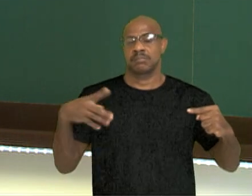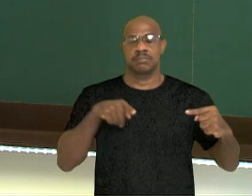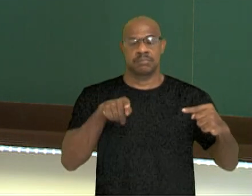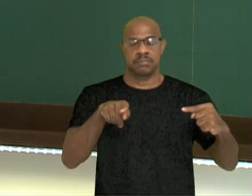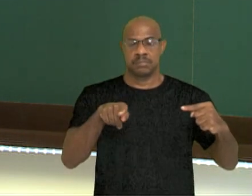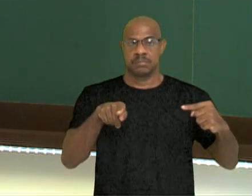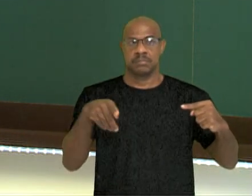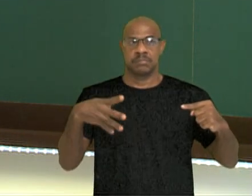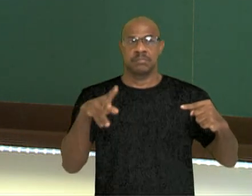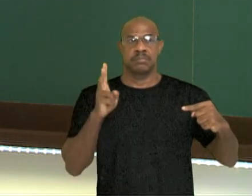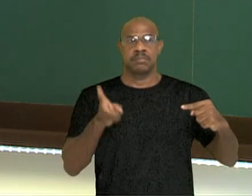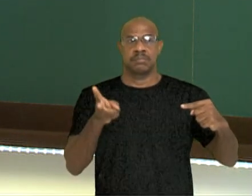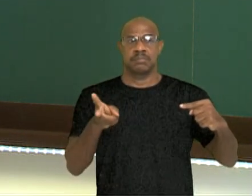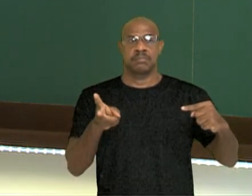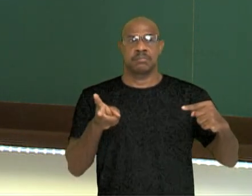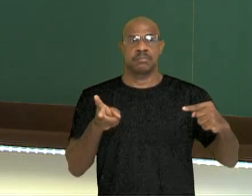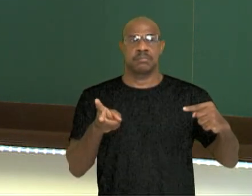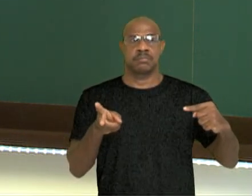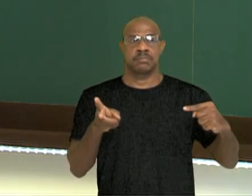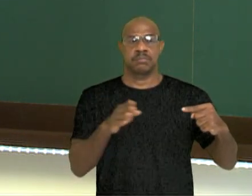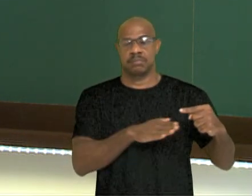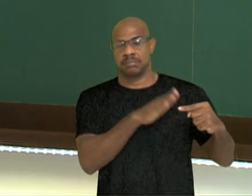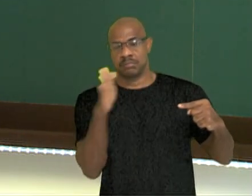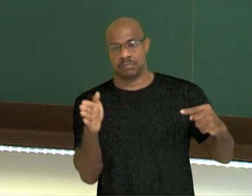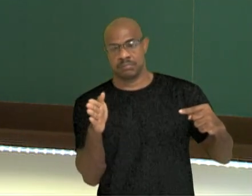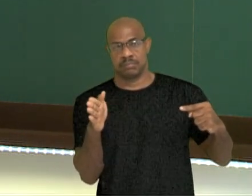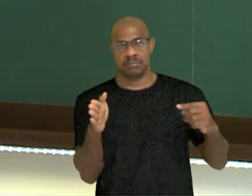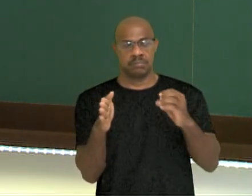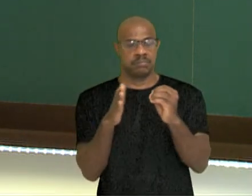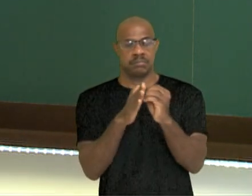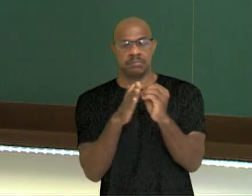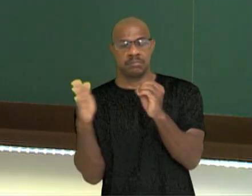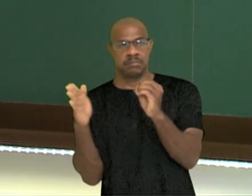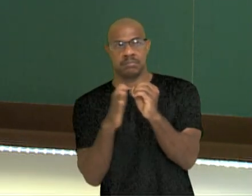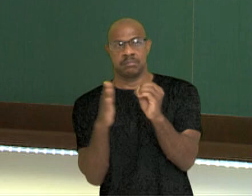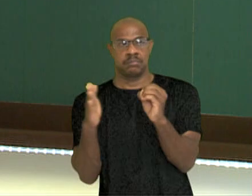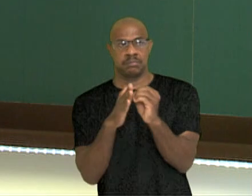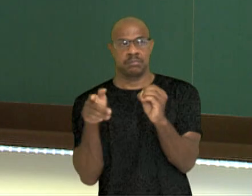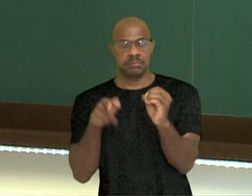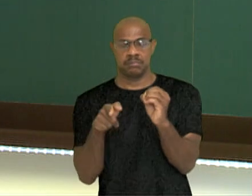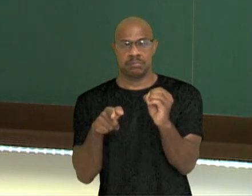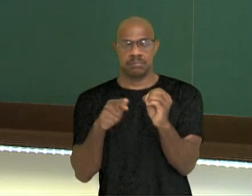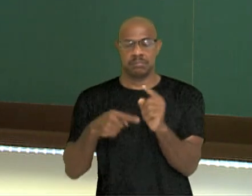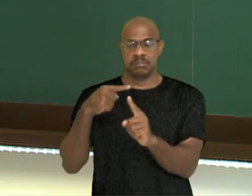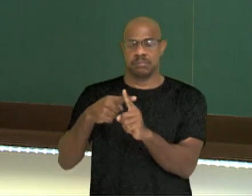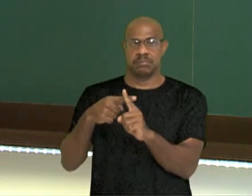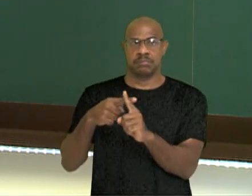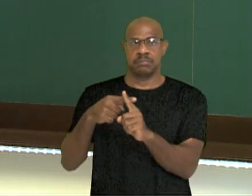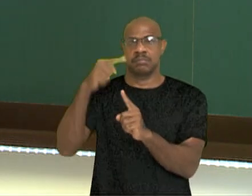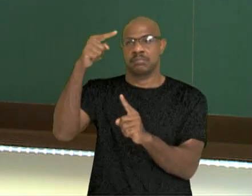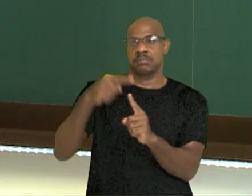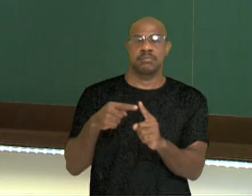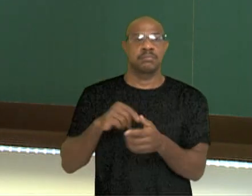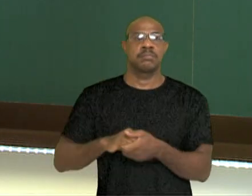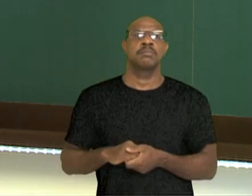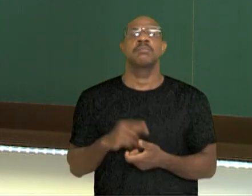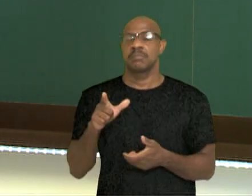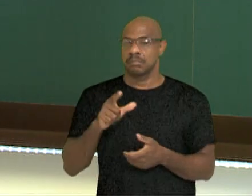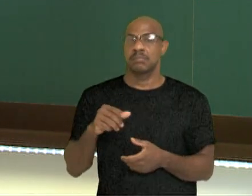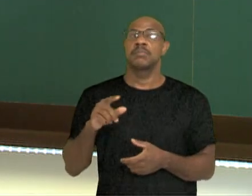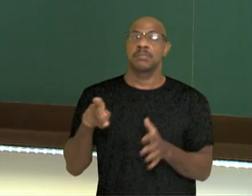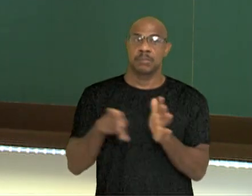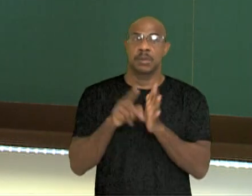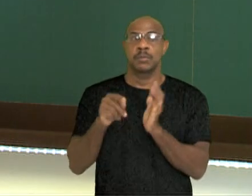projeção sempre no lado direito do zero, que por sua vez será positivo. Então esses são os sinais do cosseno.